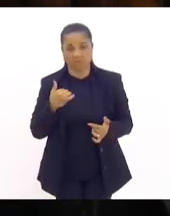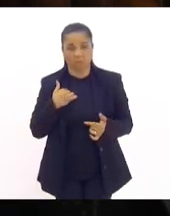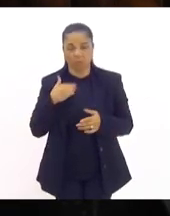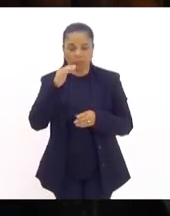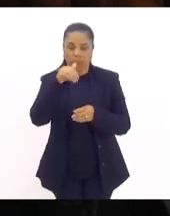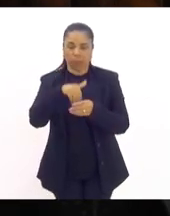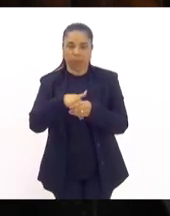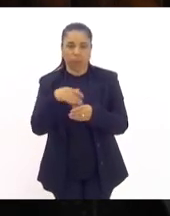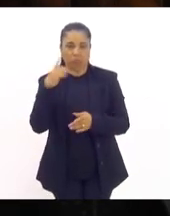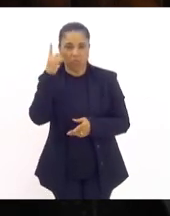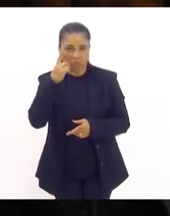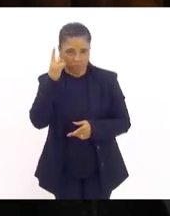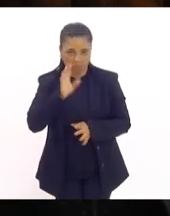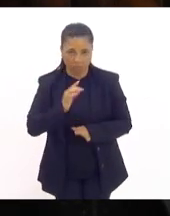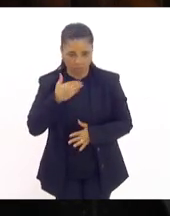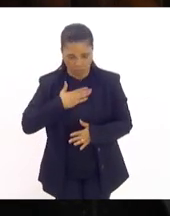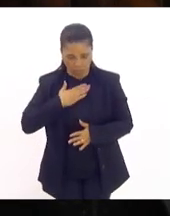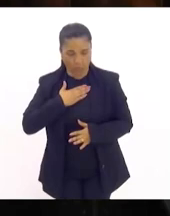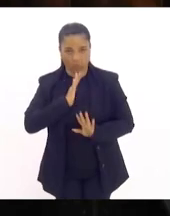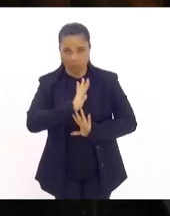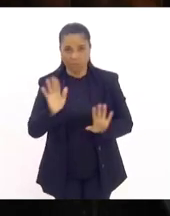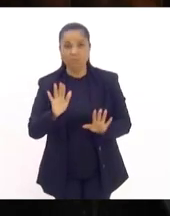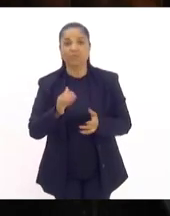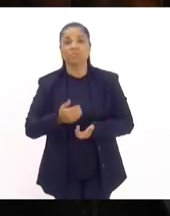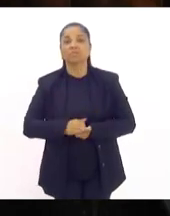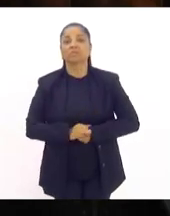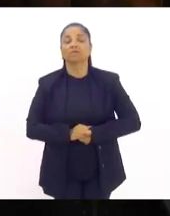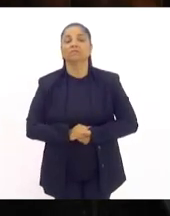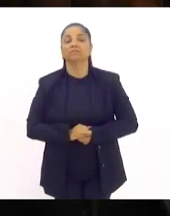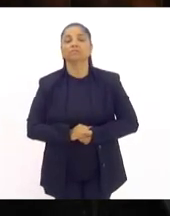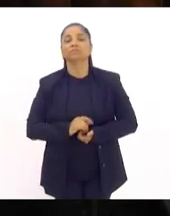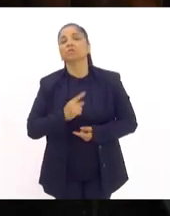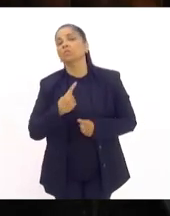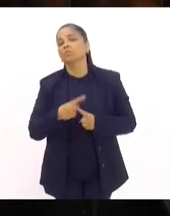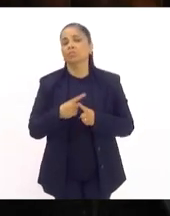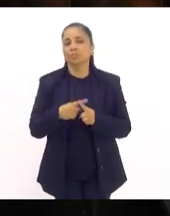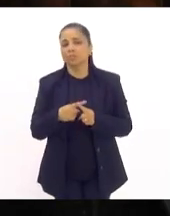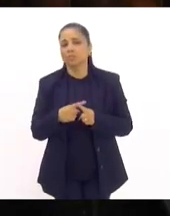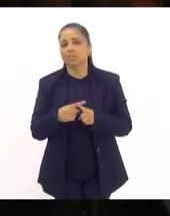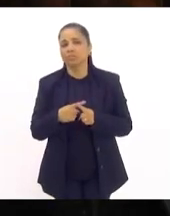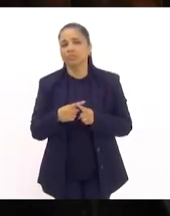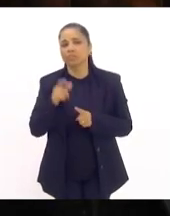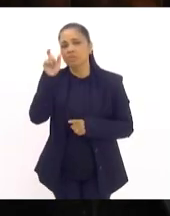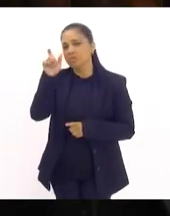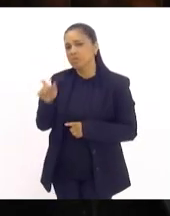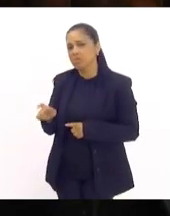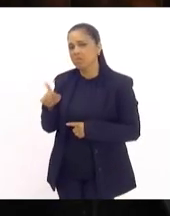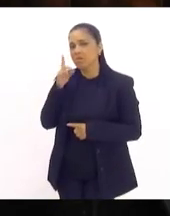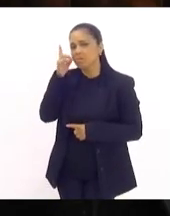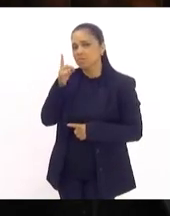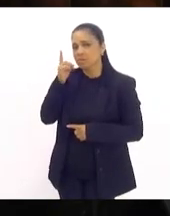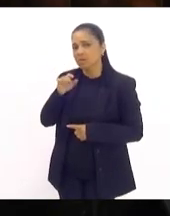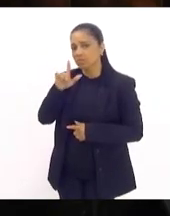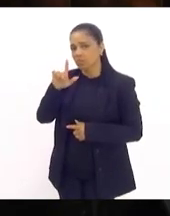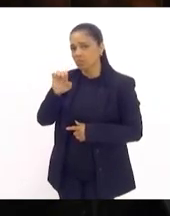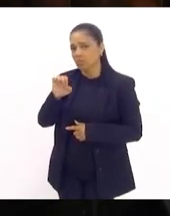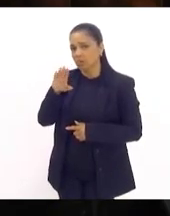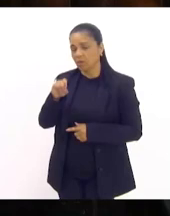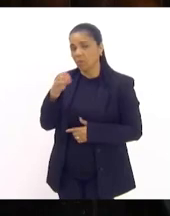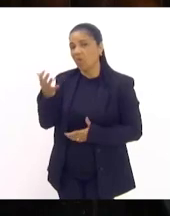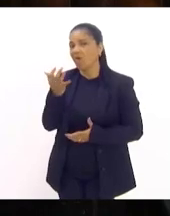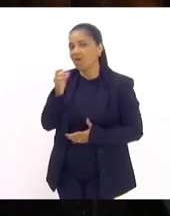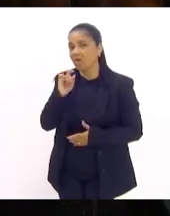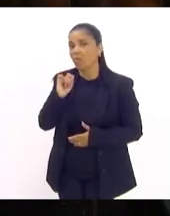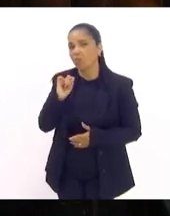deputado. Porque ele quer que os membros